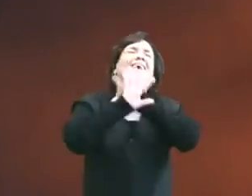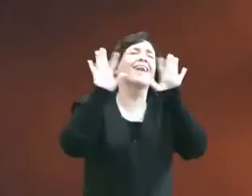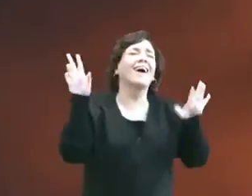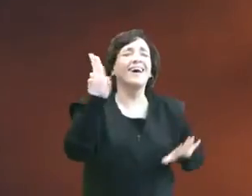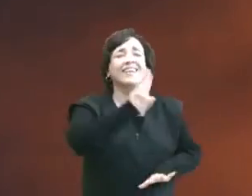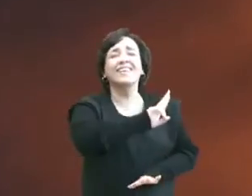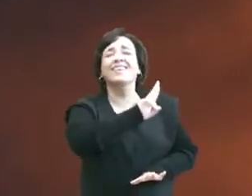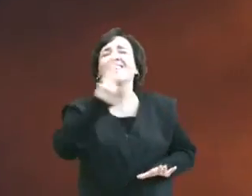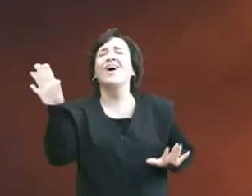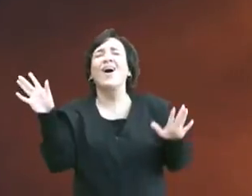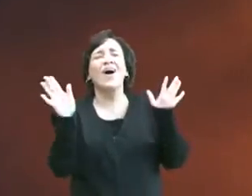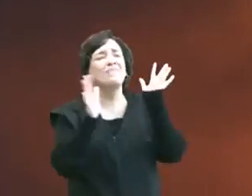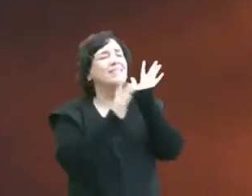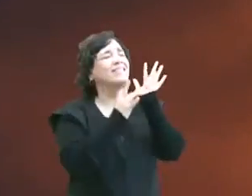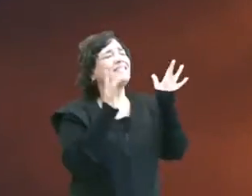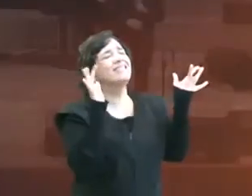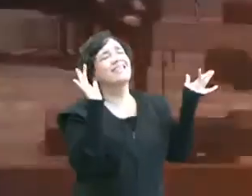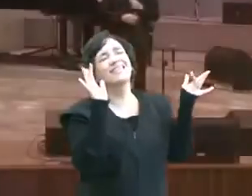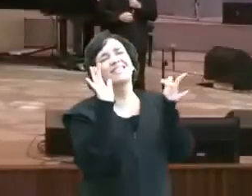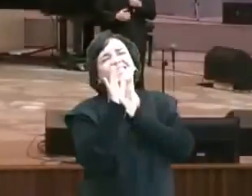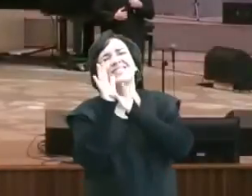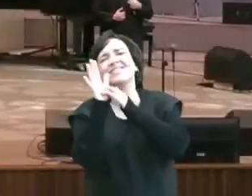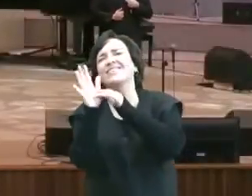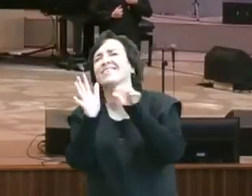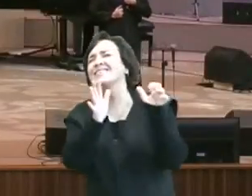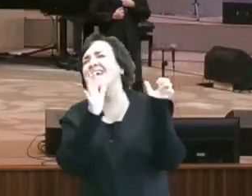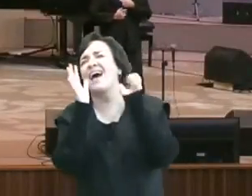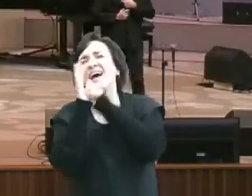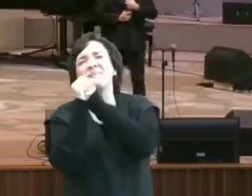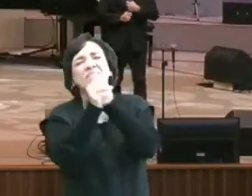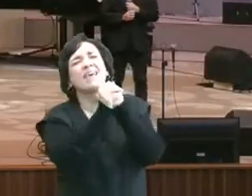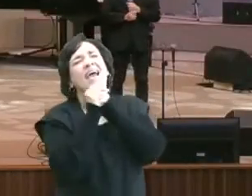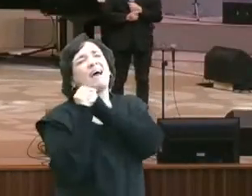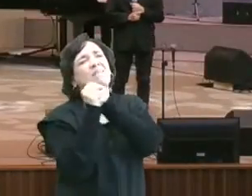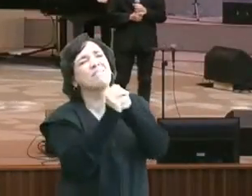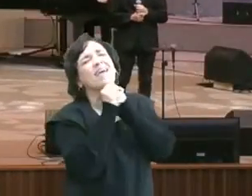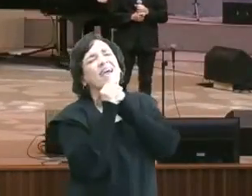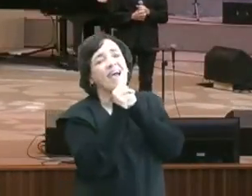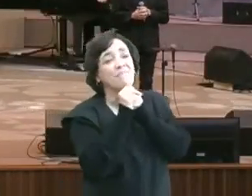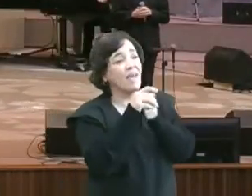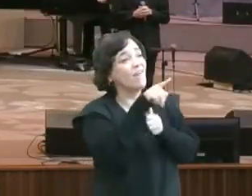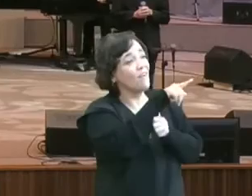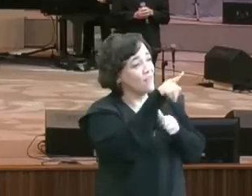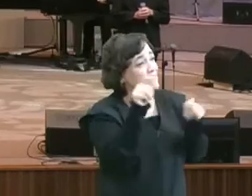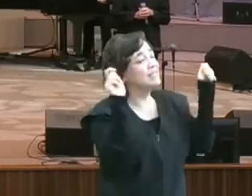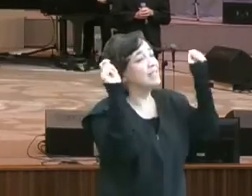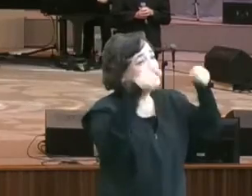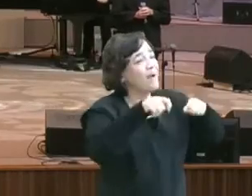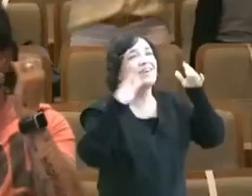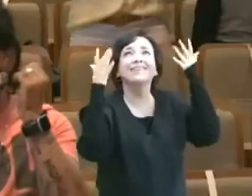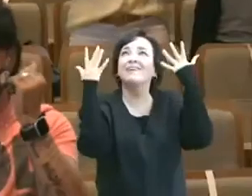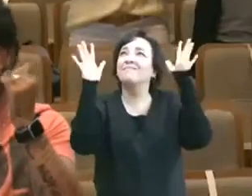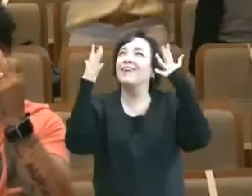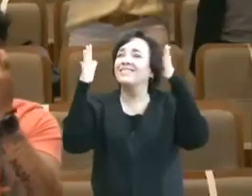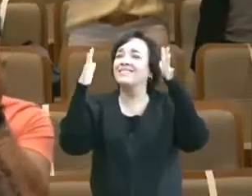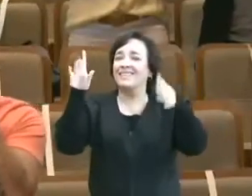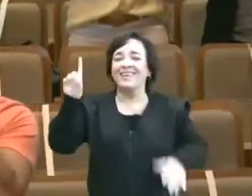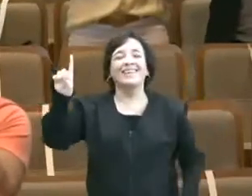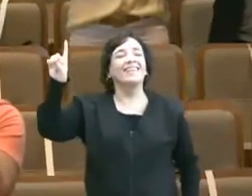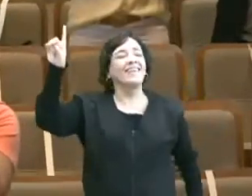em nome de Jesus. Amém, amém. Você pode aplaudir ao Senhor.